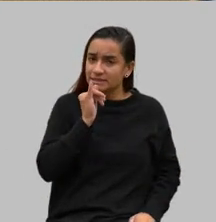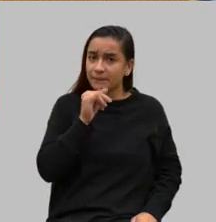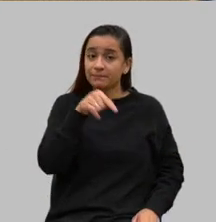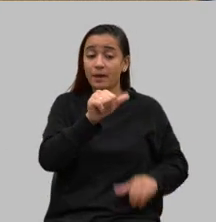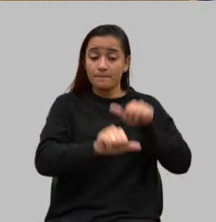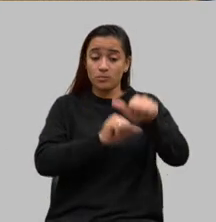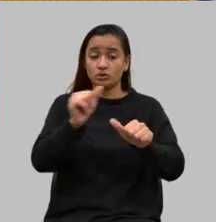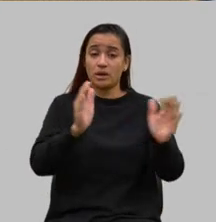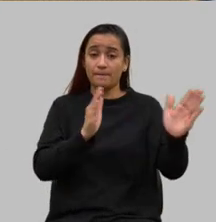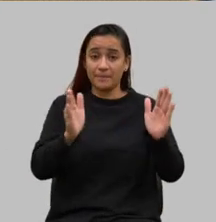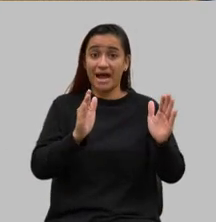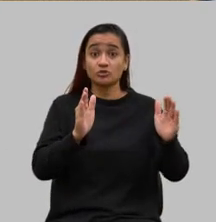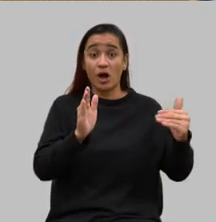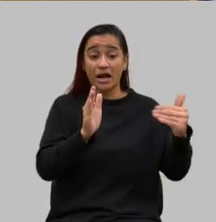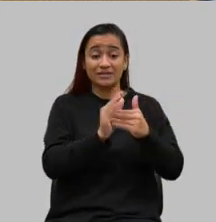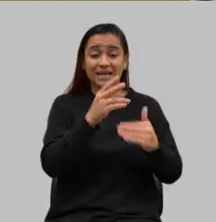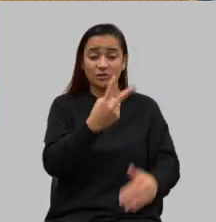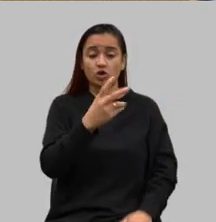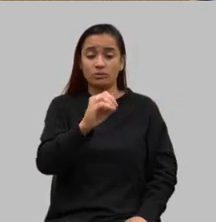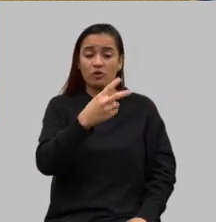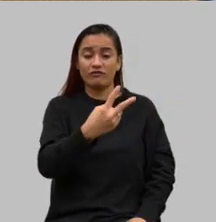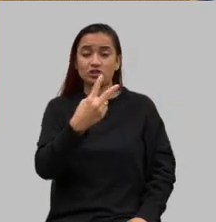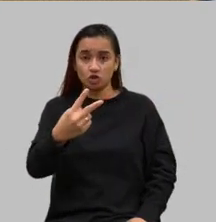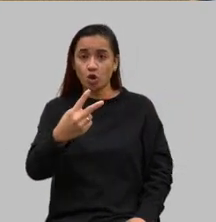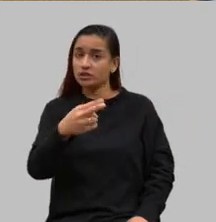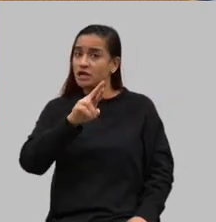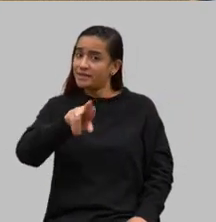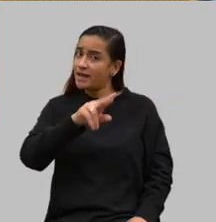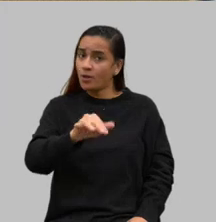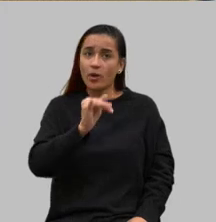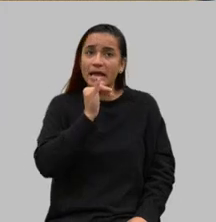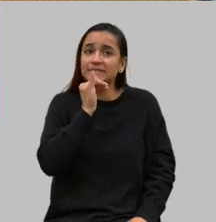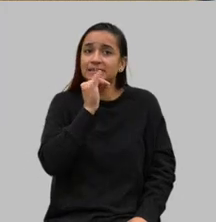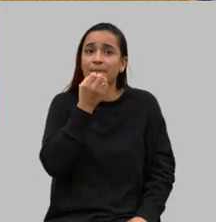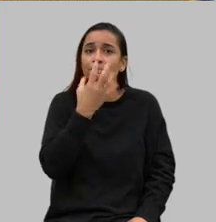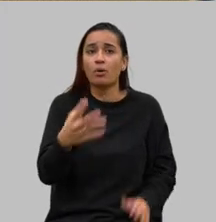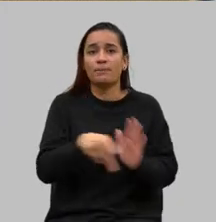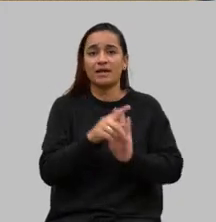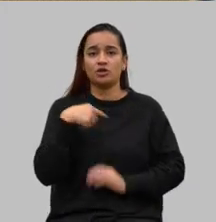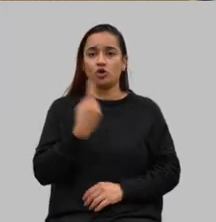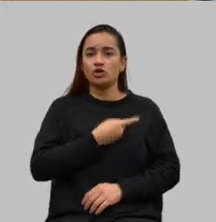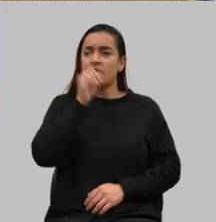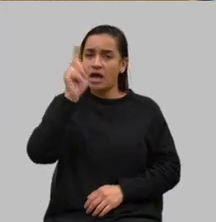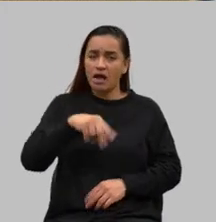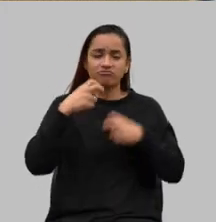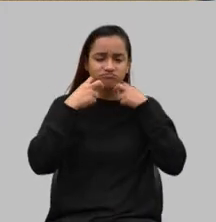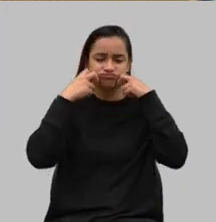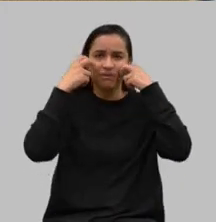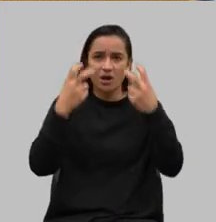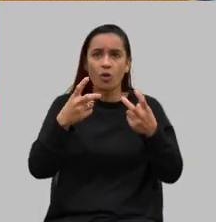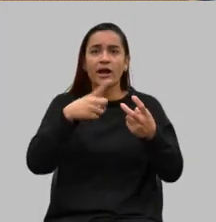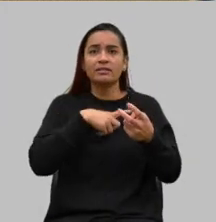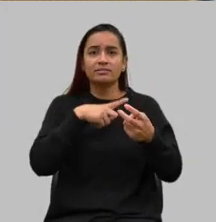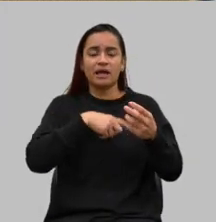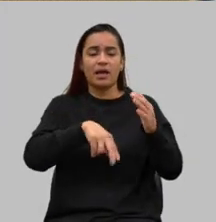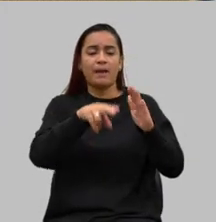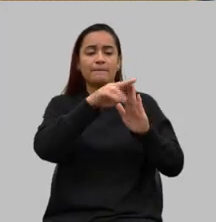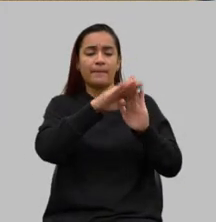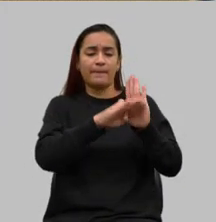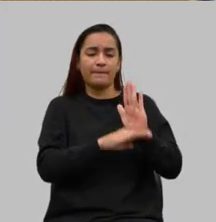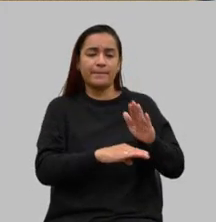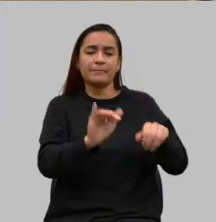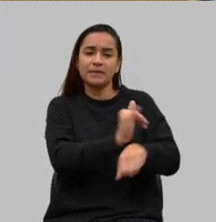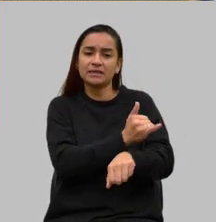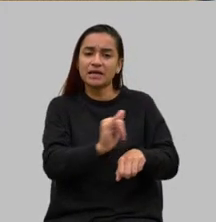de 2022 não é um exemplo pra gente é uma vergonha você ter um procedimento que não passa passou pelo